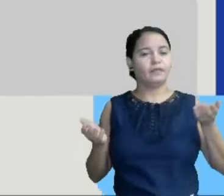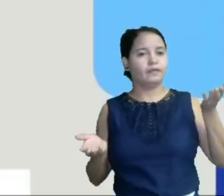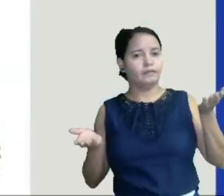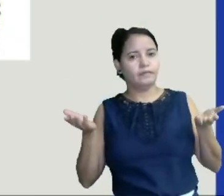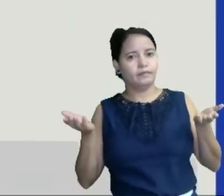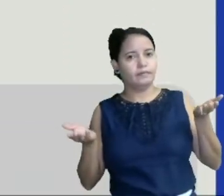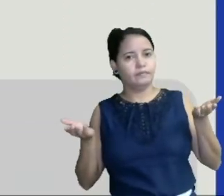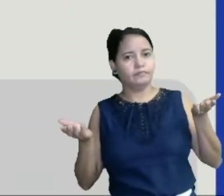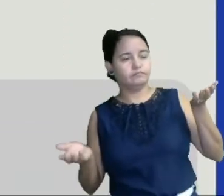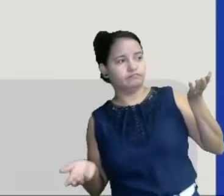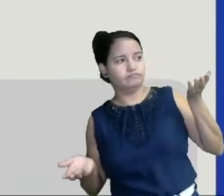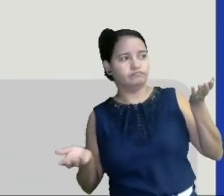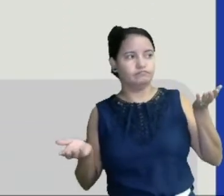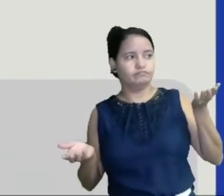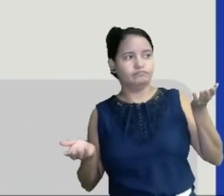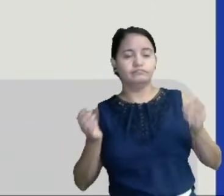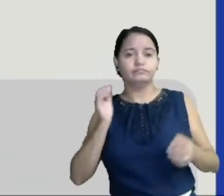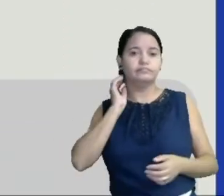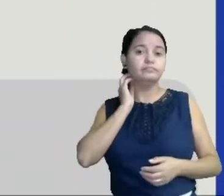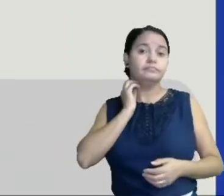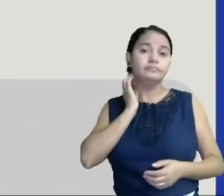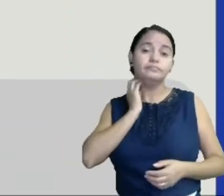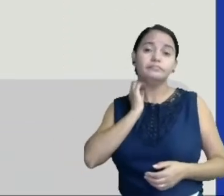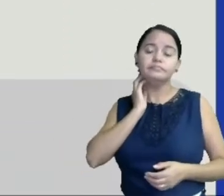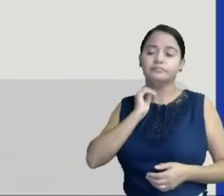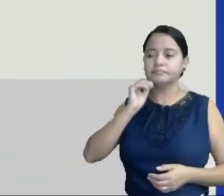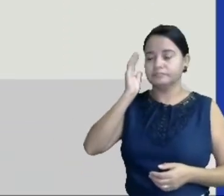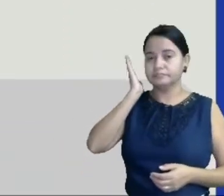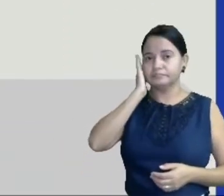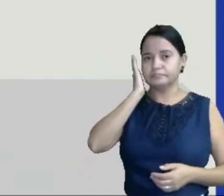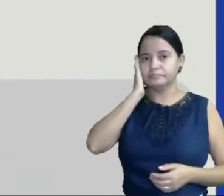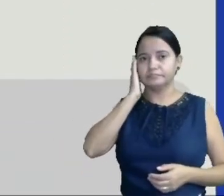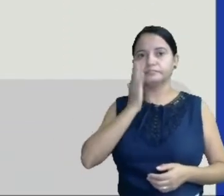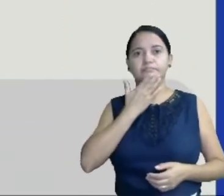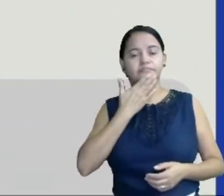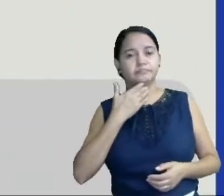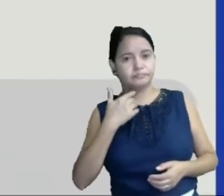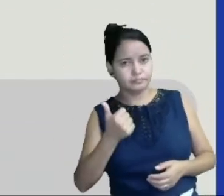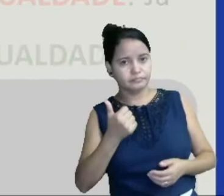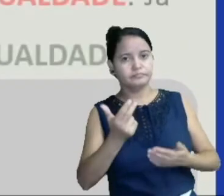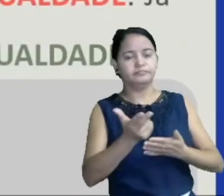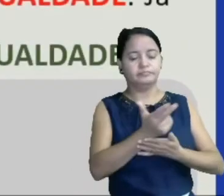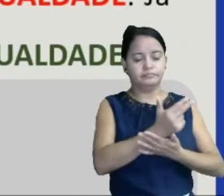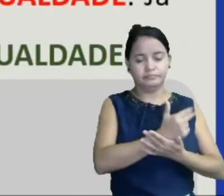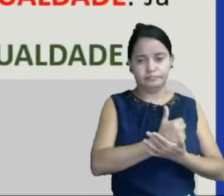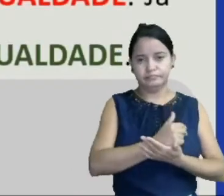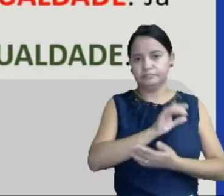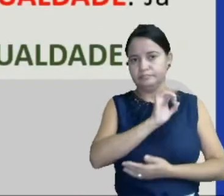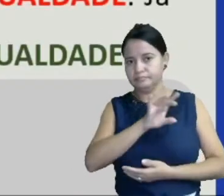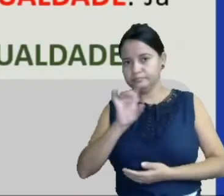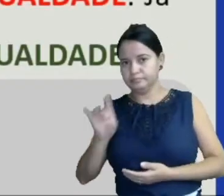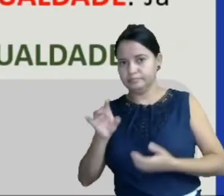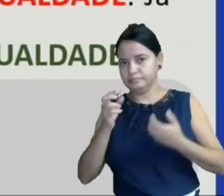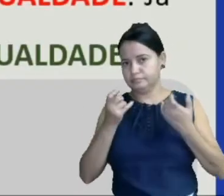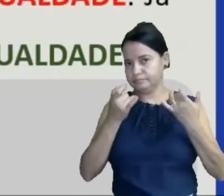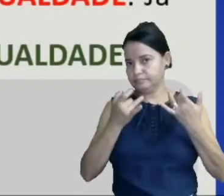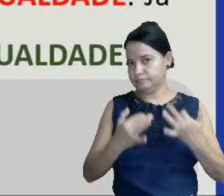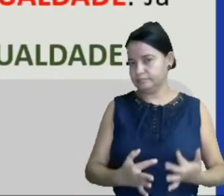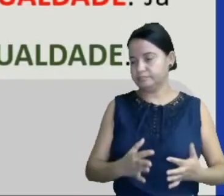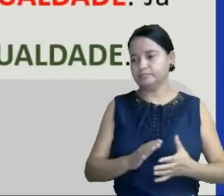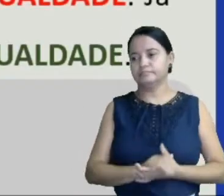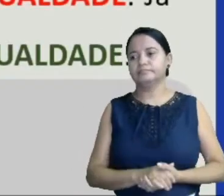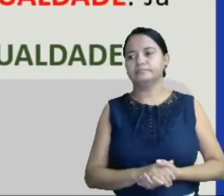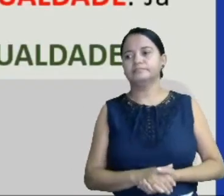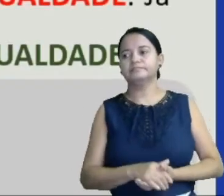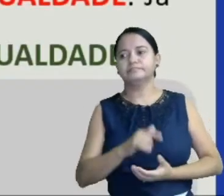esse desequilíbrio para a gente entender melhor eu trouxe a figura novamente e a gente vai entender cada parte dessa aí a sentença matemática